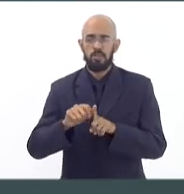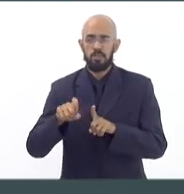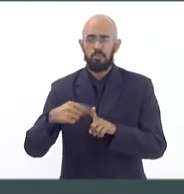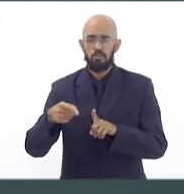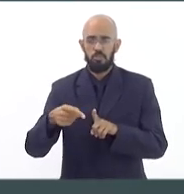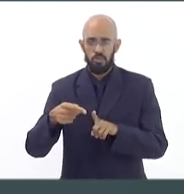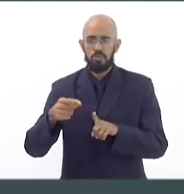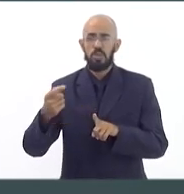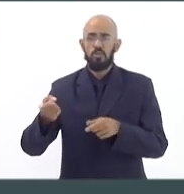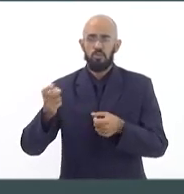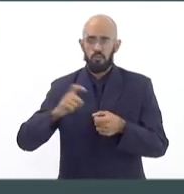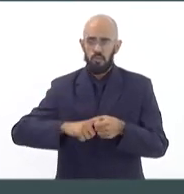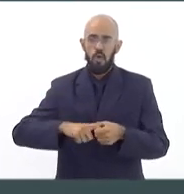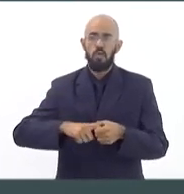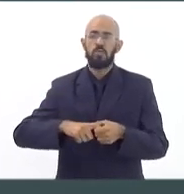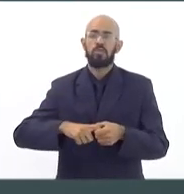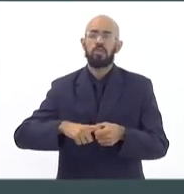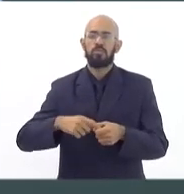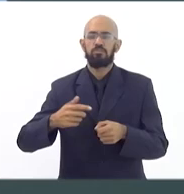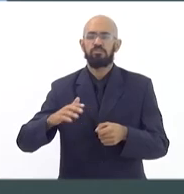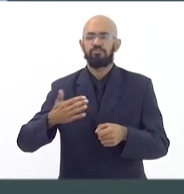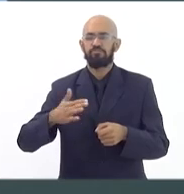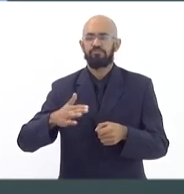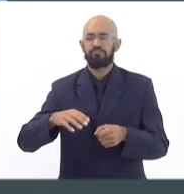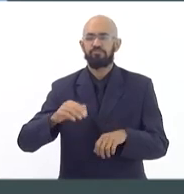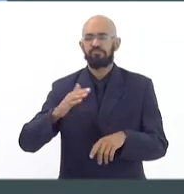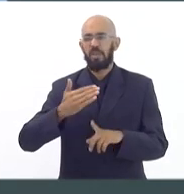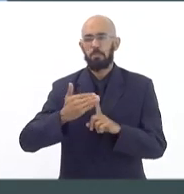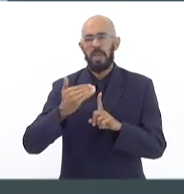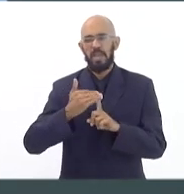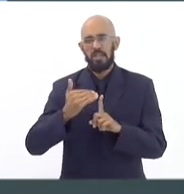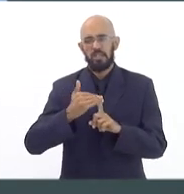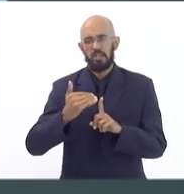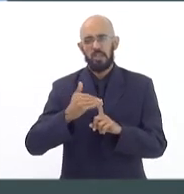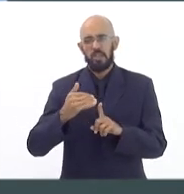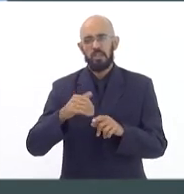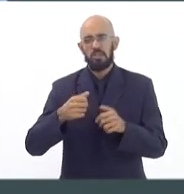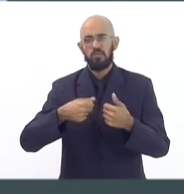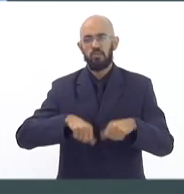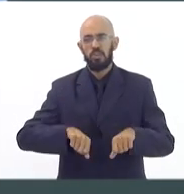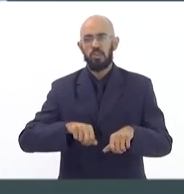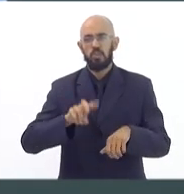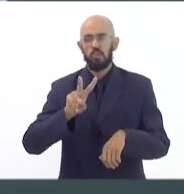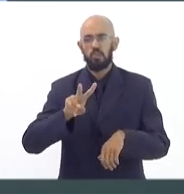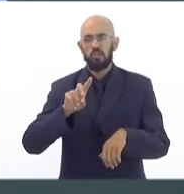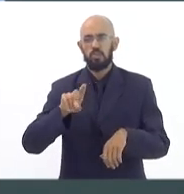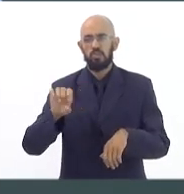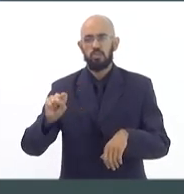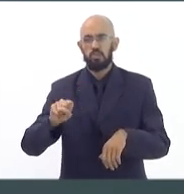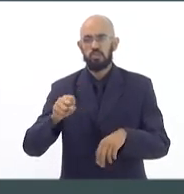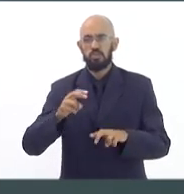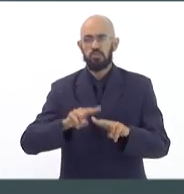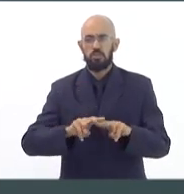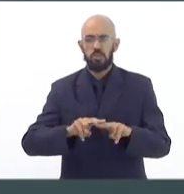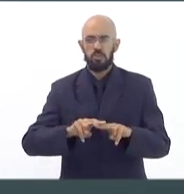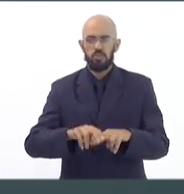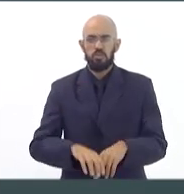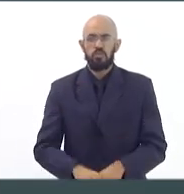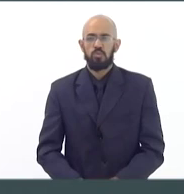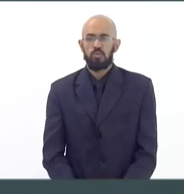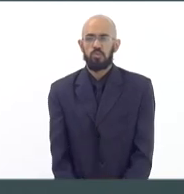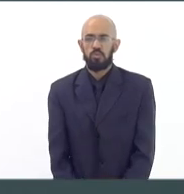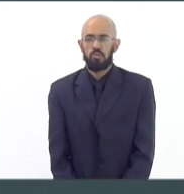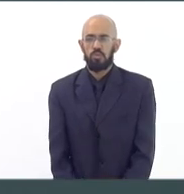fica preso Um dia enfim inveja essas pessoas ficam presos dois dias Claro por razões de política criminal